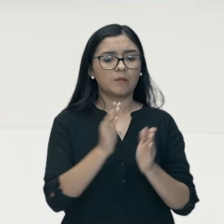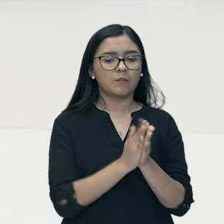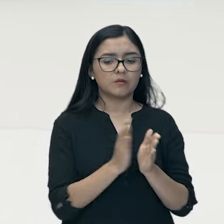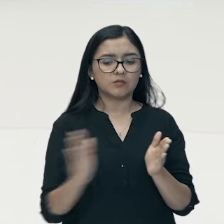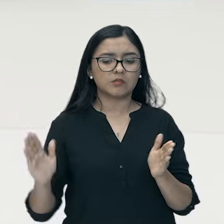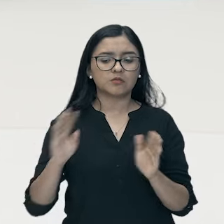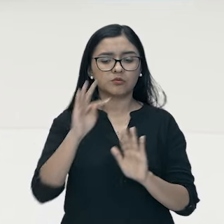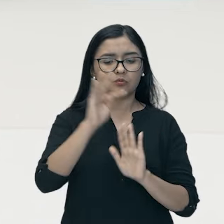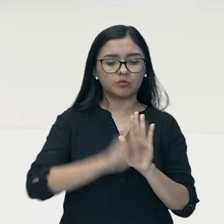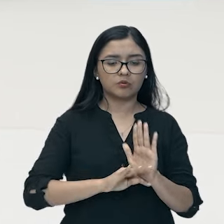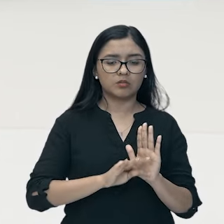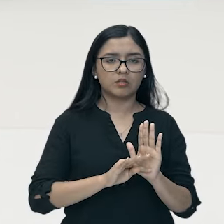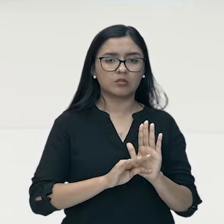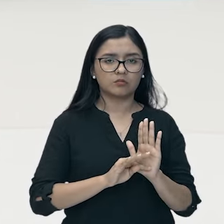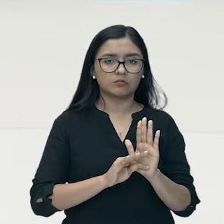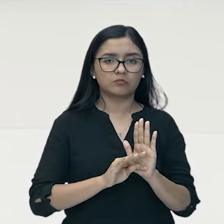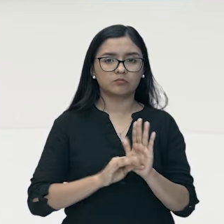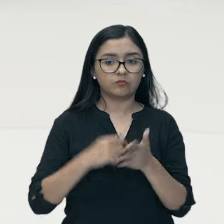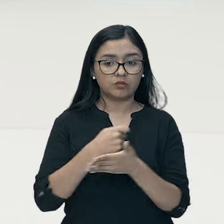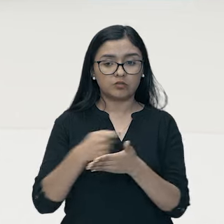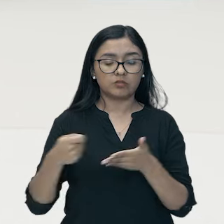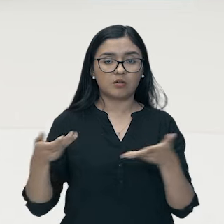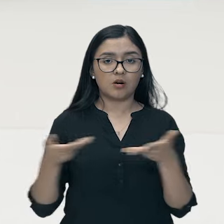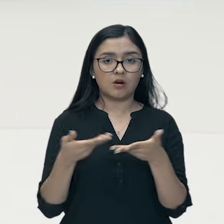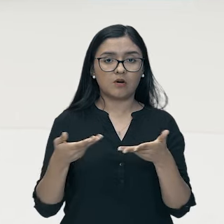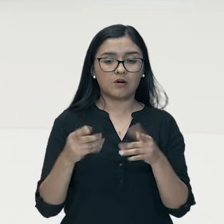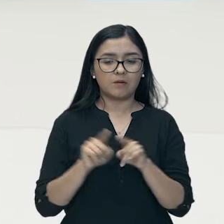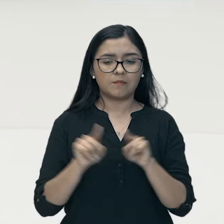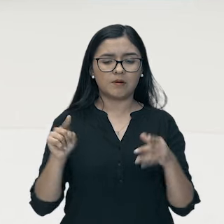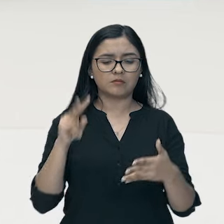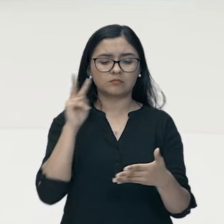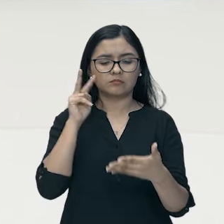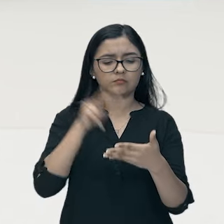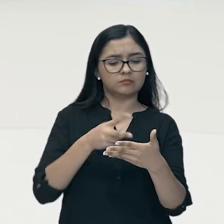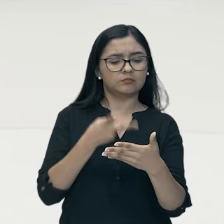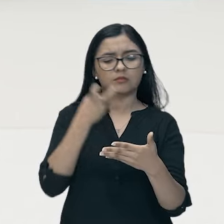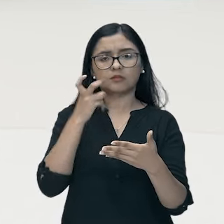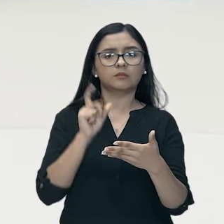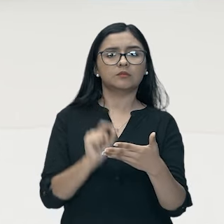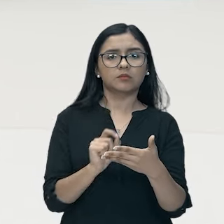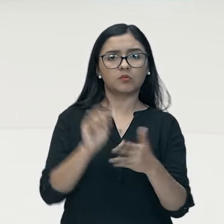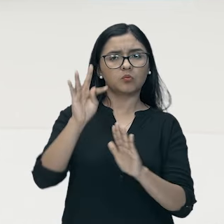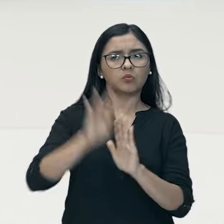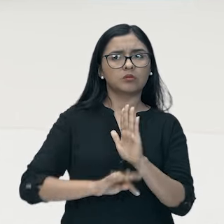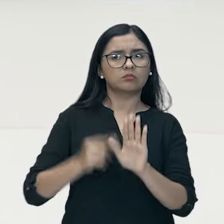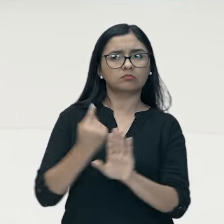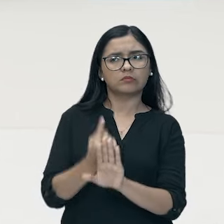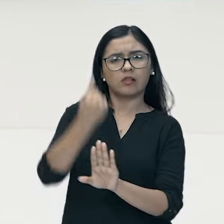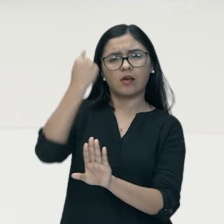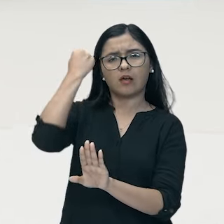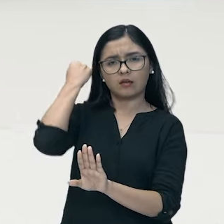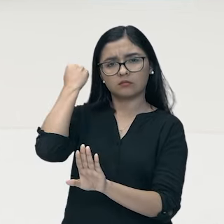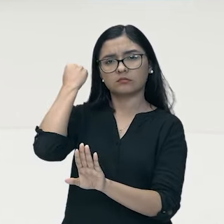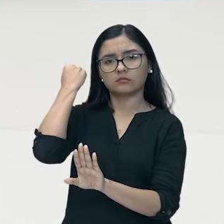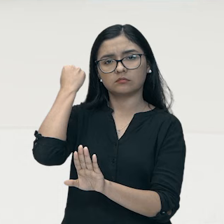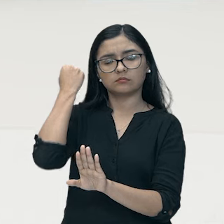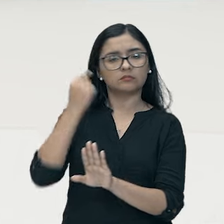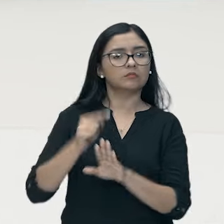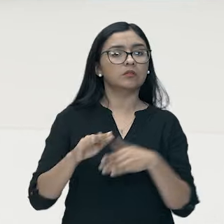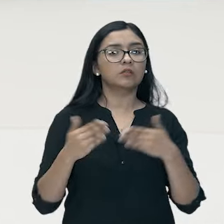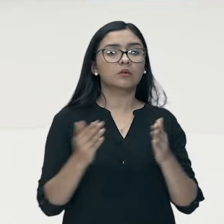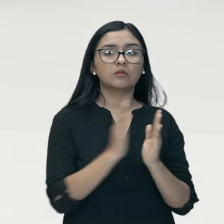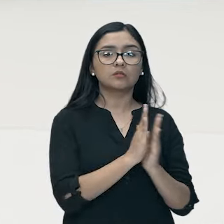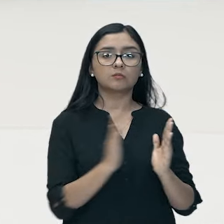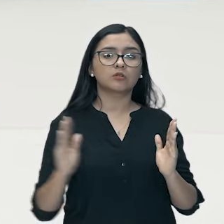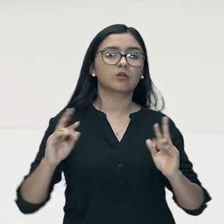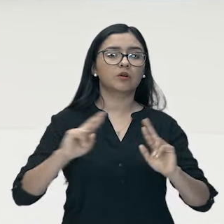texto que foi escrito agora mas eu consigo ver nesse texto escrito agora um texto escrito lá atrás Então esse processo